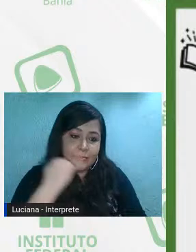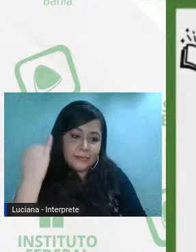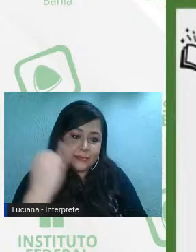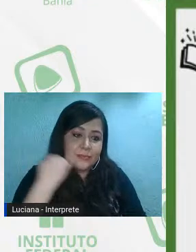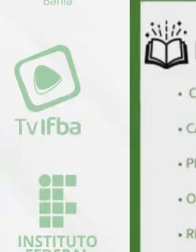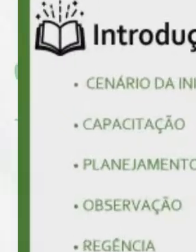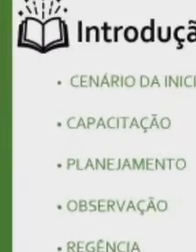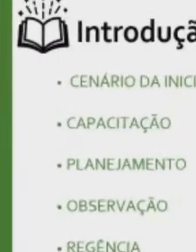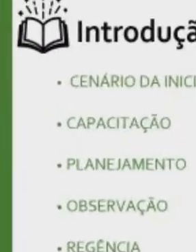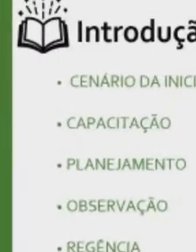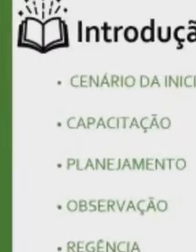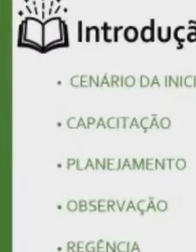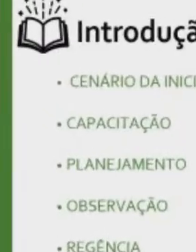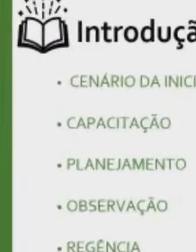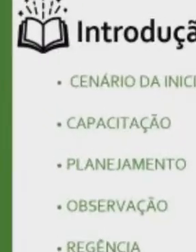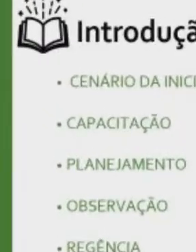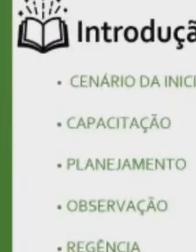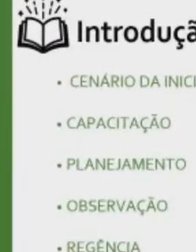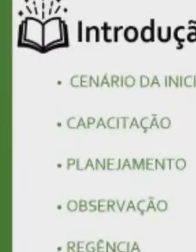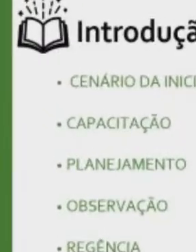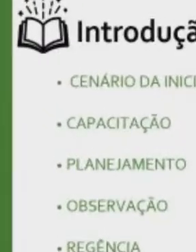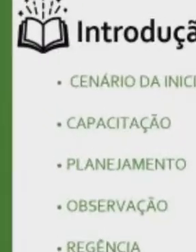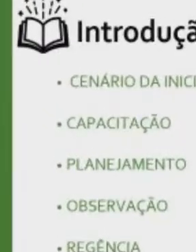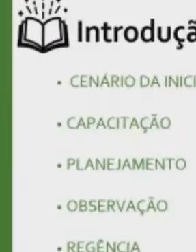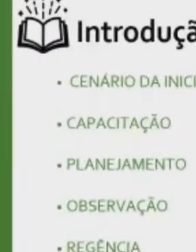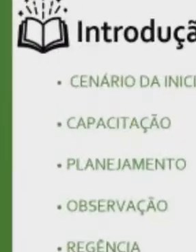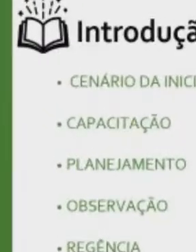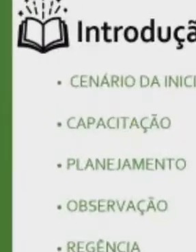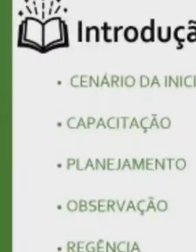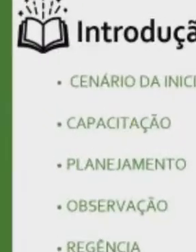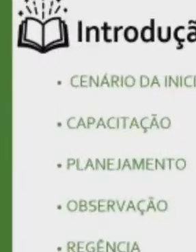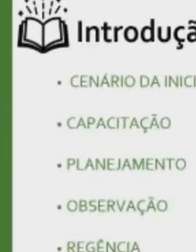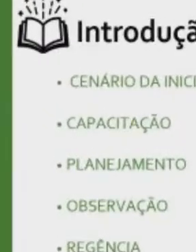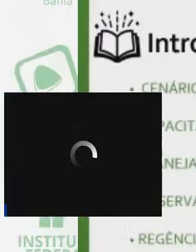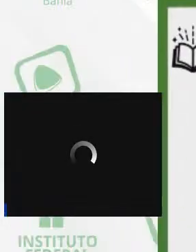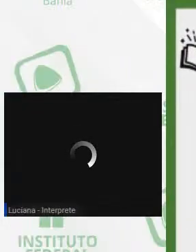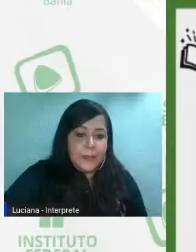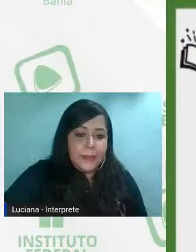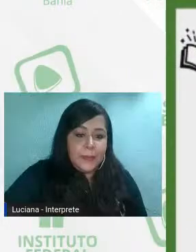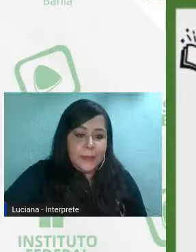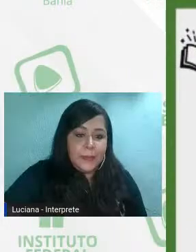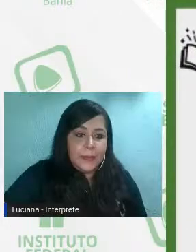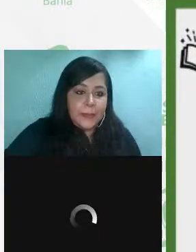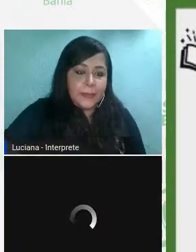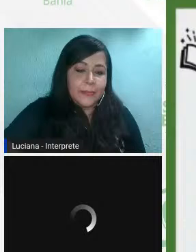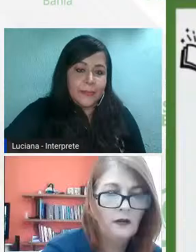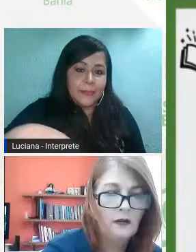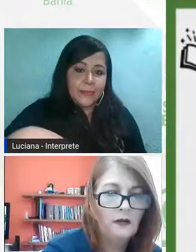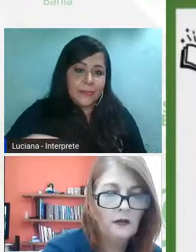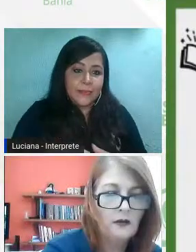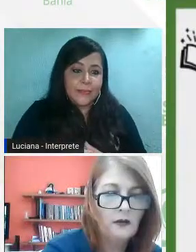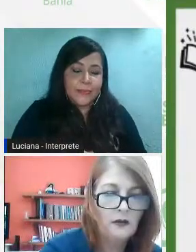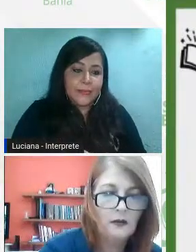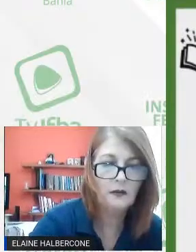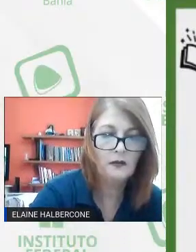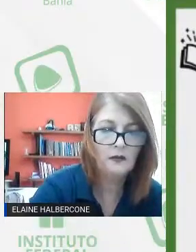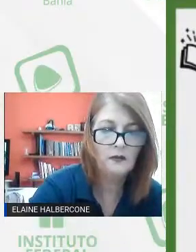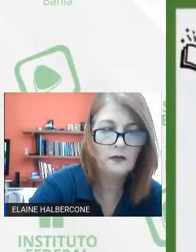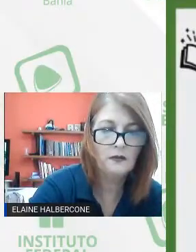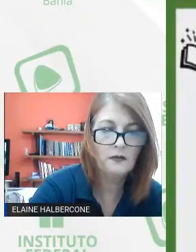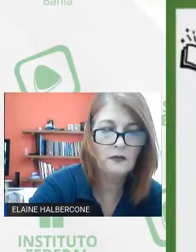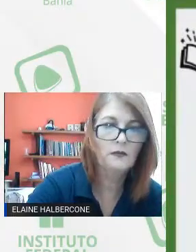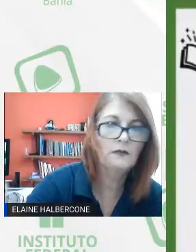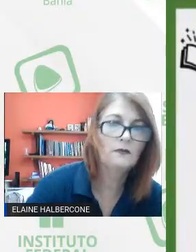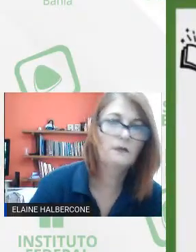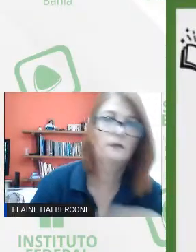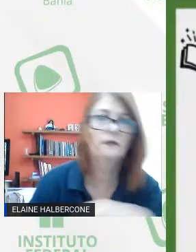esse cenário de pandemia, desse cenário remoto. Lembrando que a gente realmente passou por outros processos também, mas esse